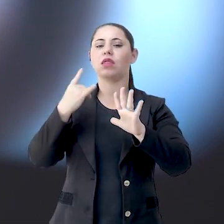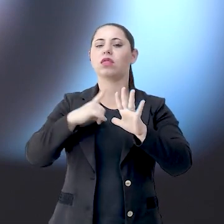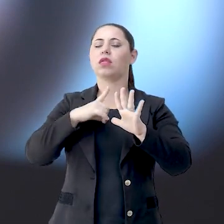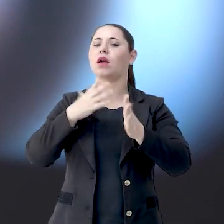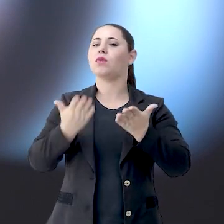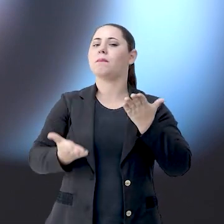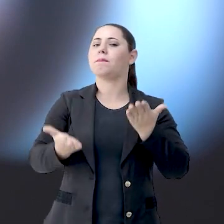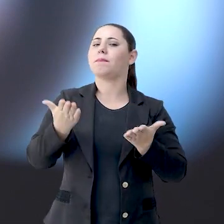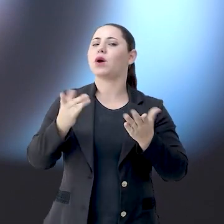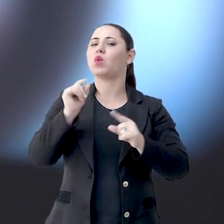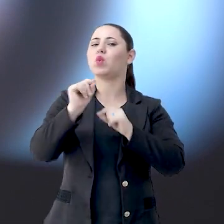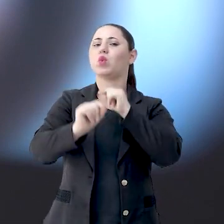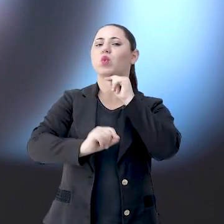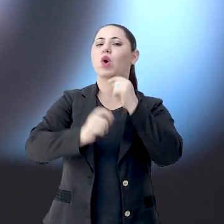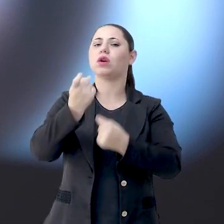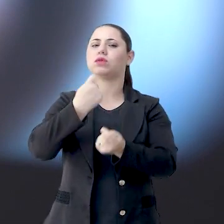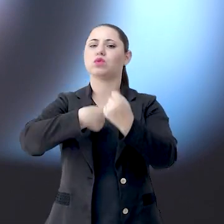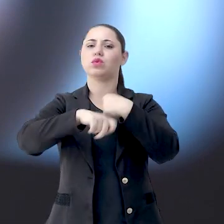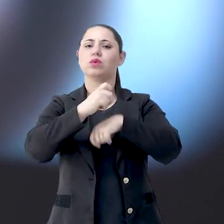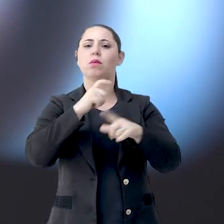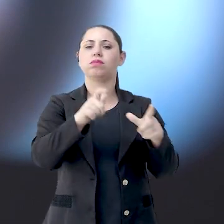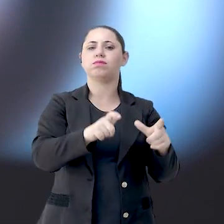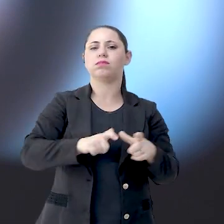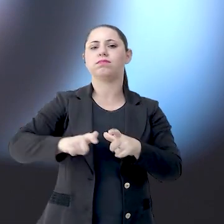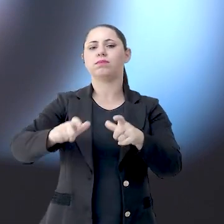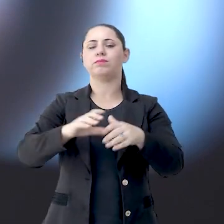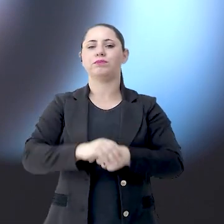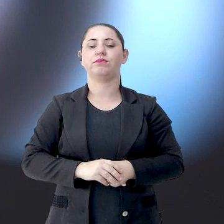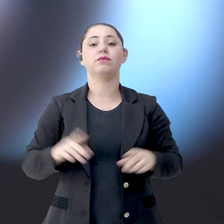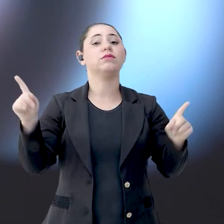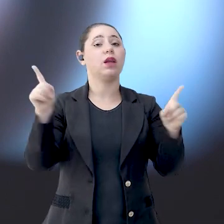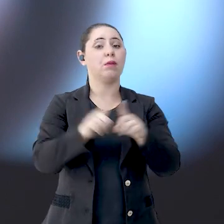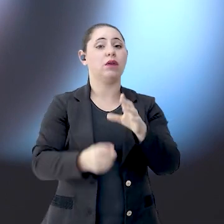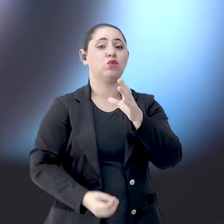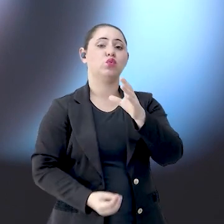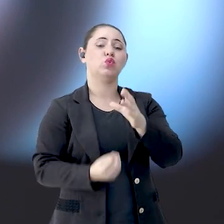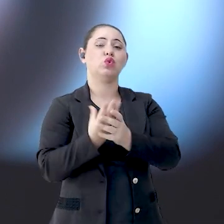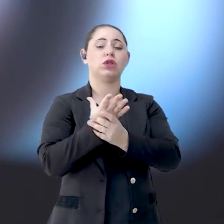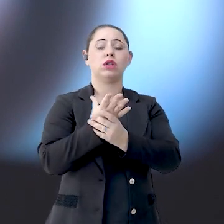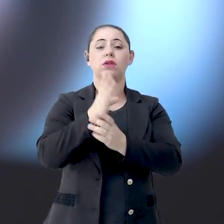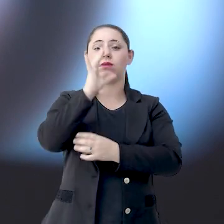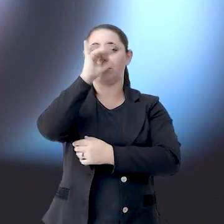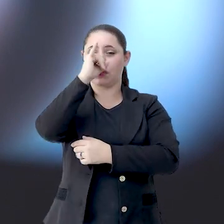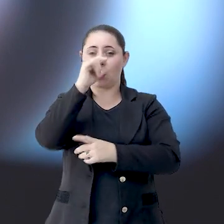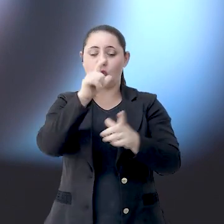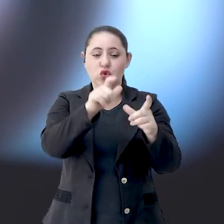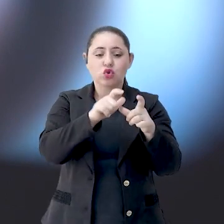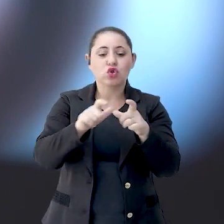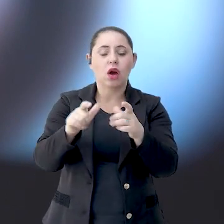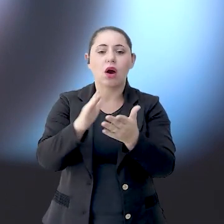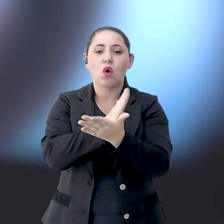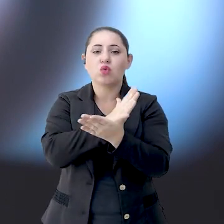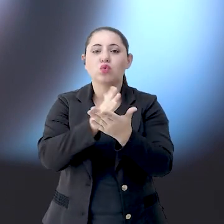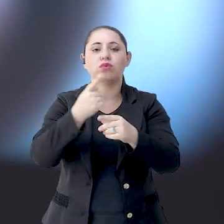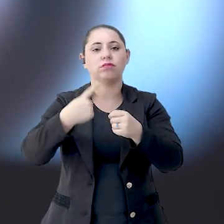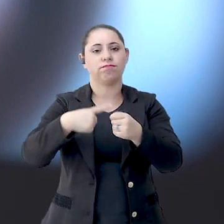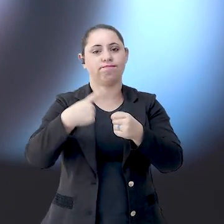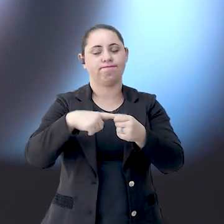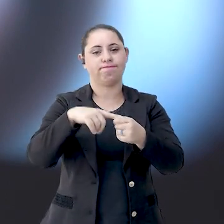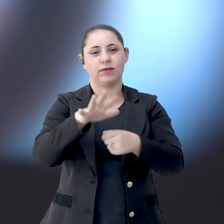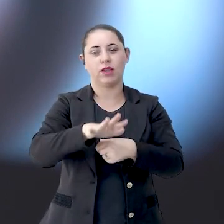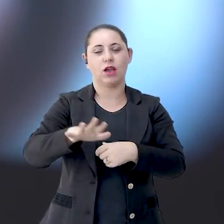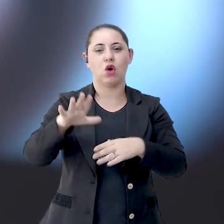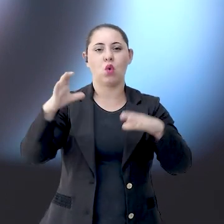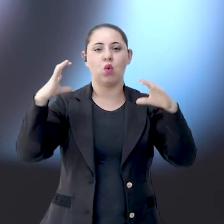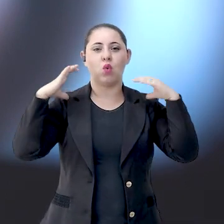rurais. A pecuária também é expressiva e tem um peso importante na matriz econômica da região, além